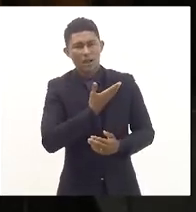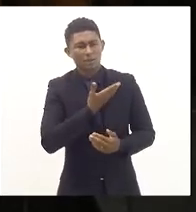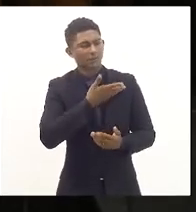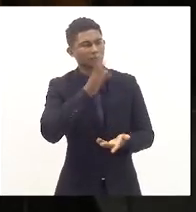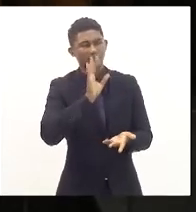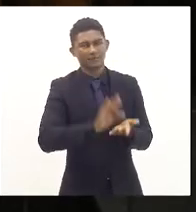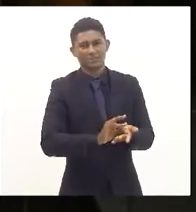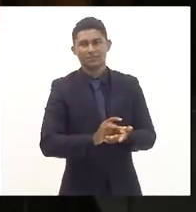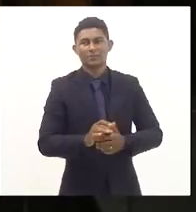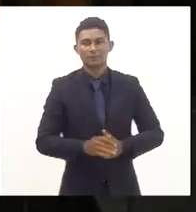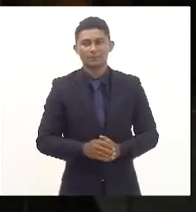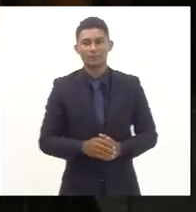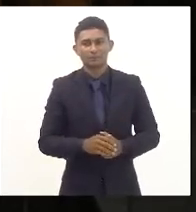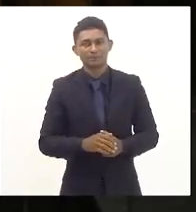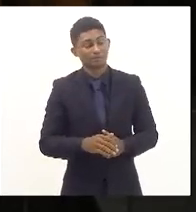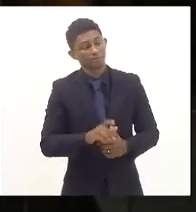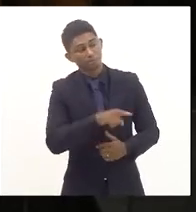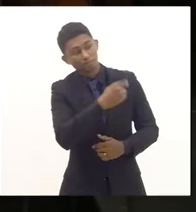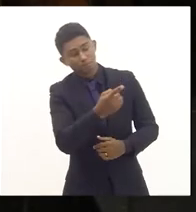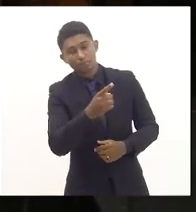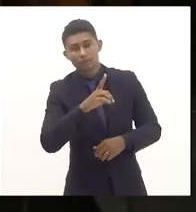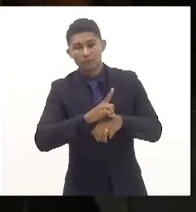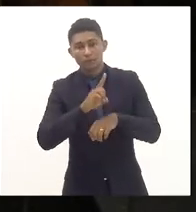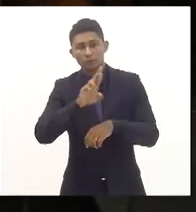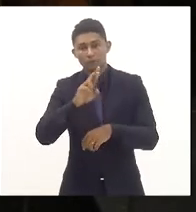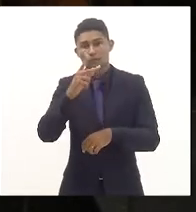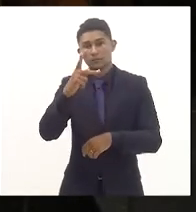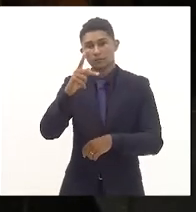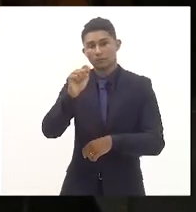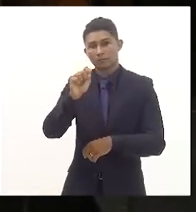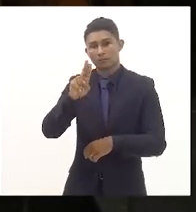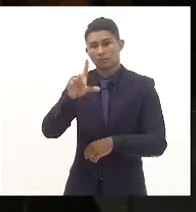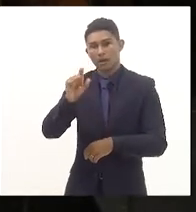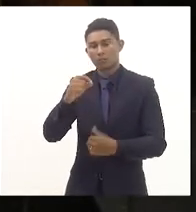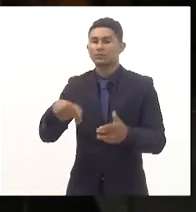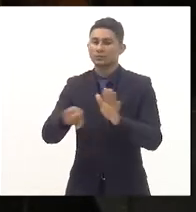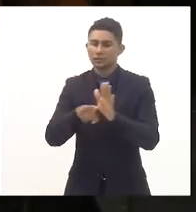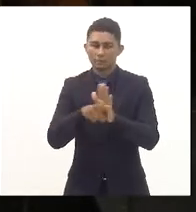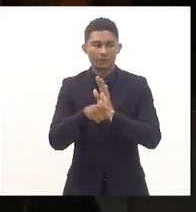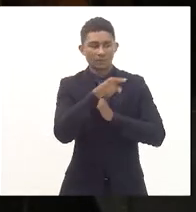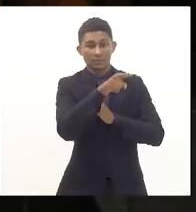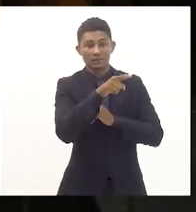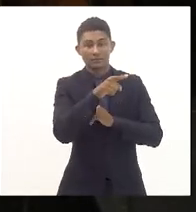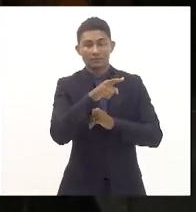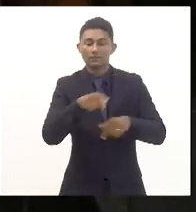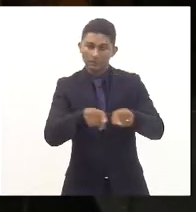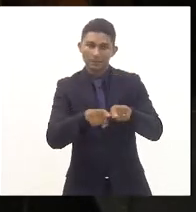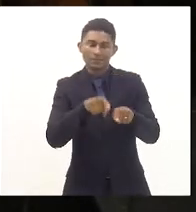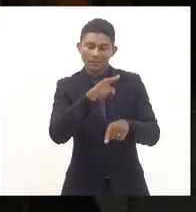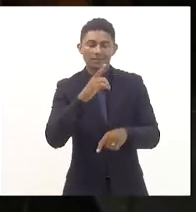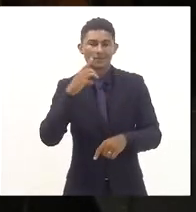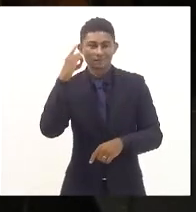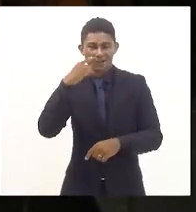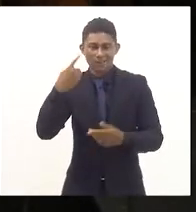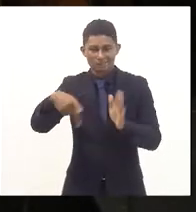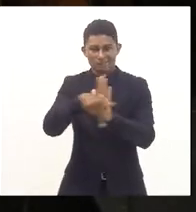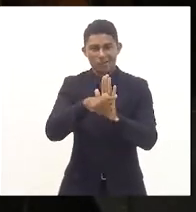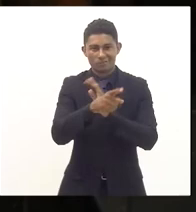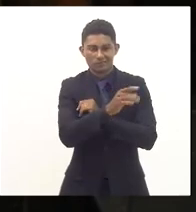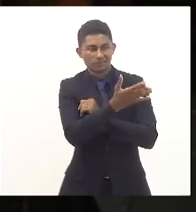meu Rua Doutor Paulo César Cunha também da advocacia aqui eu eu me lembro nitidamente